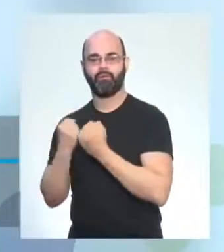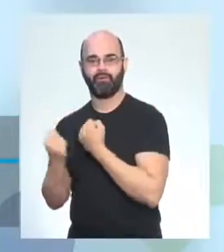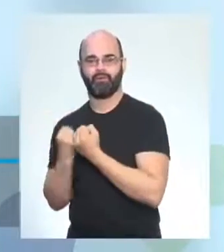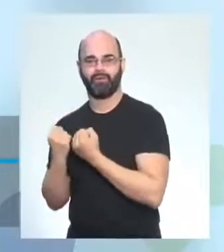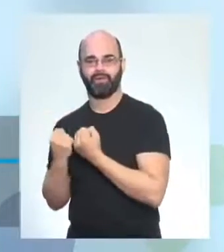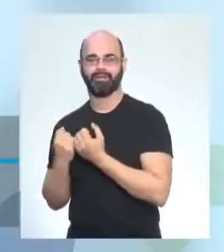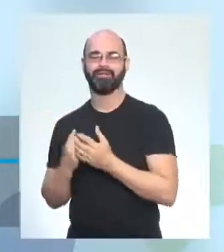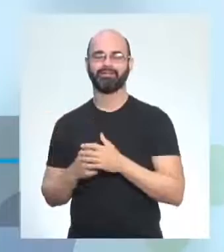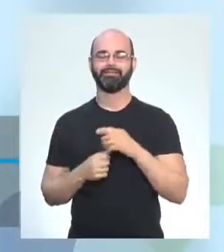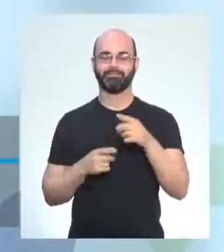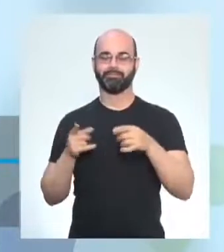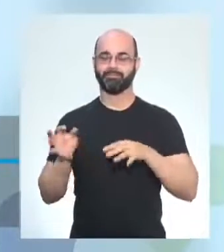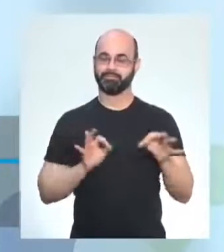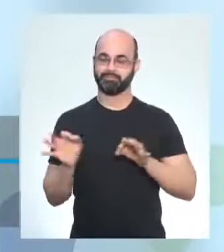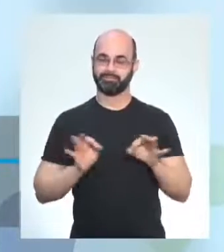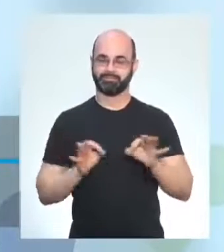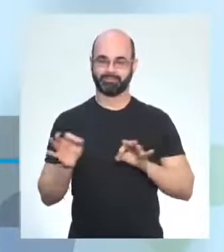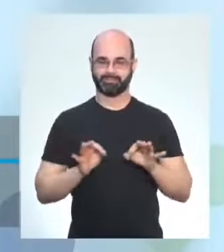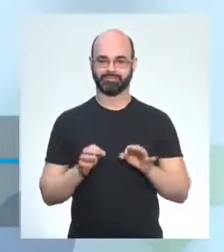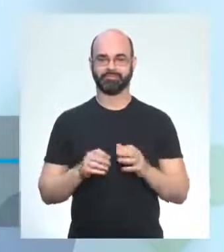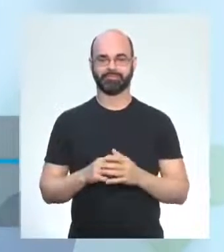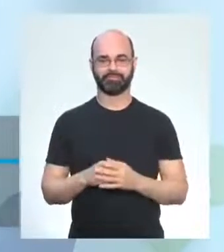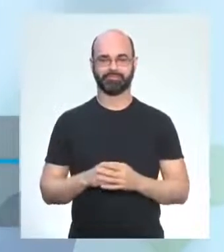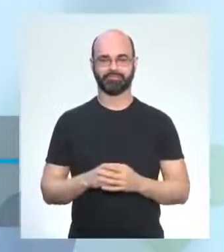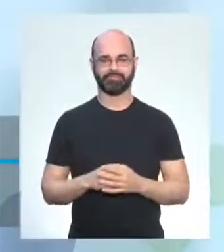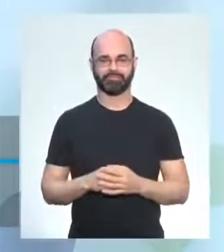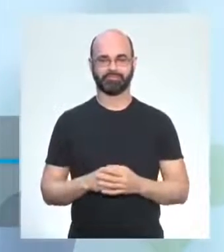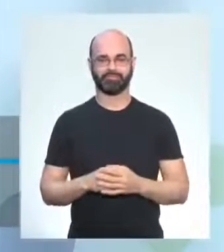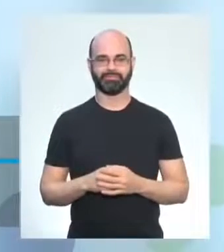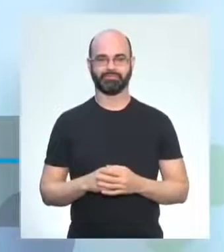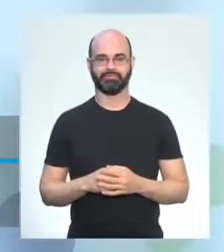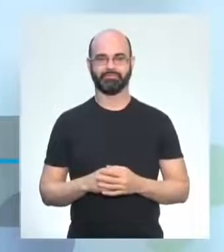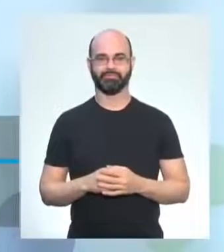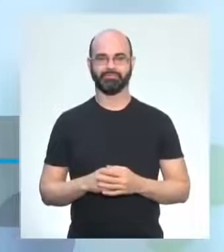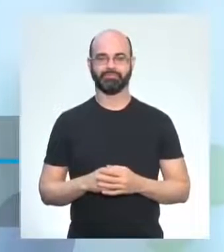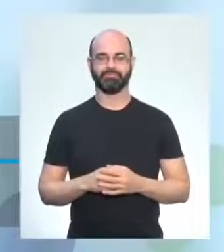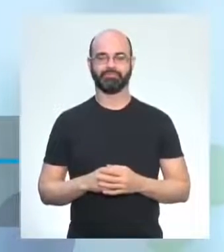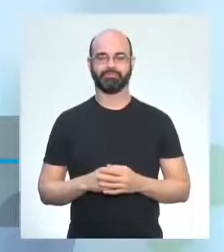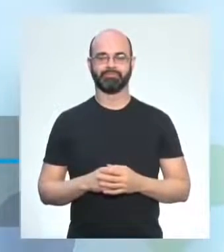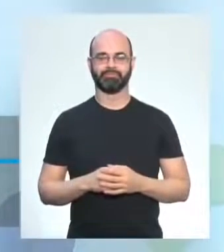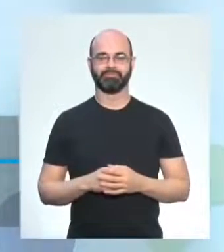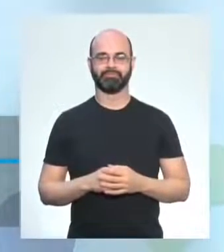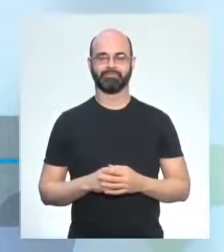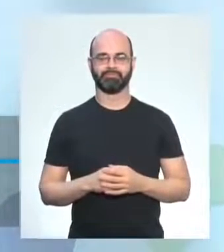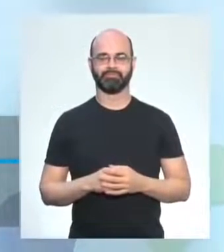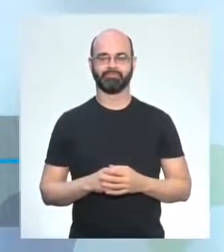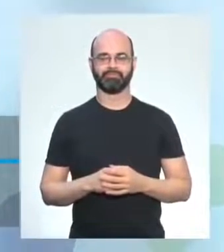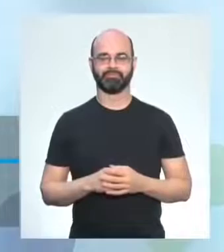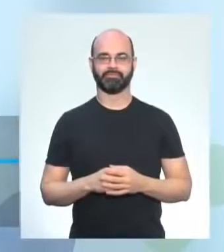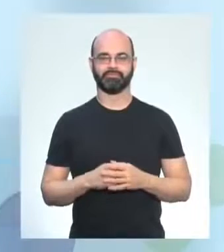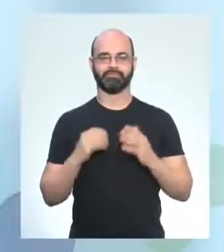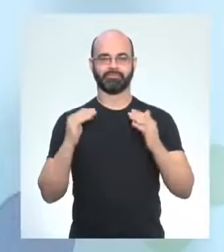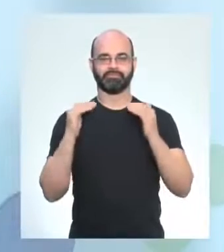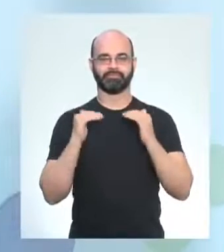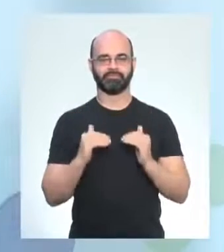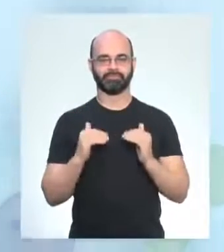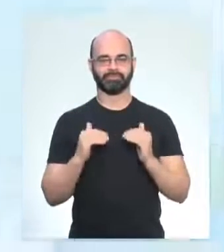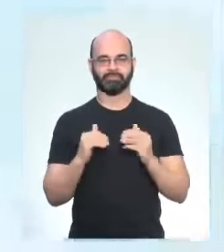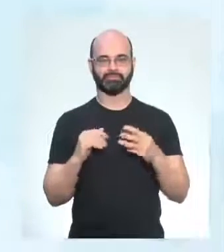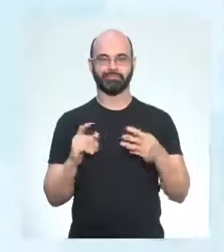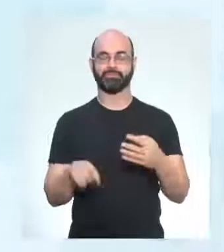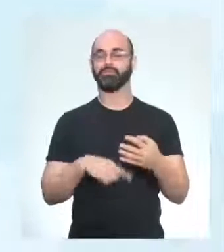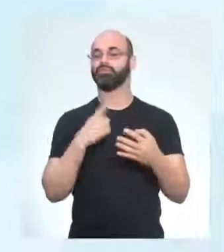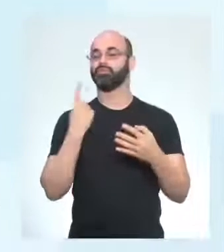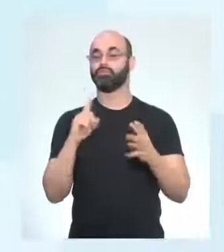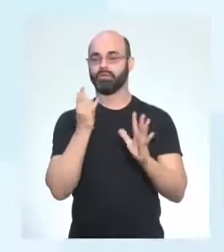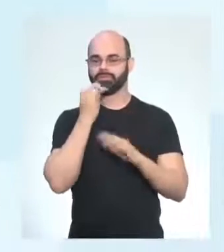né? Te preparar para a luta ou para a fuga. Tá bom? Muito bem. E por último, não, por penúltimo, né, não é por